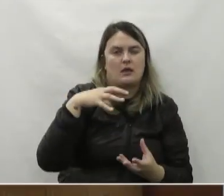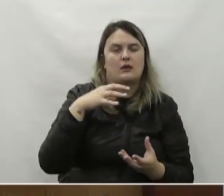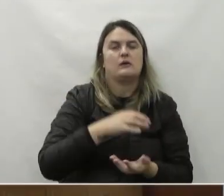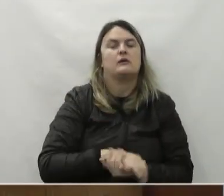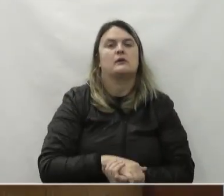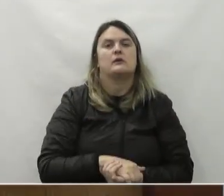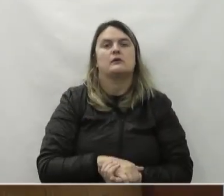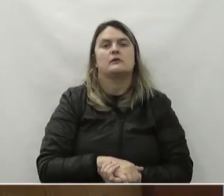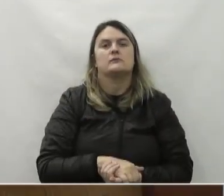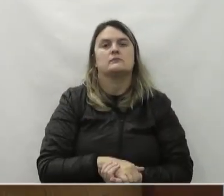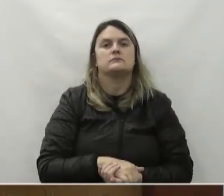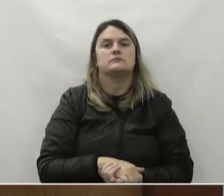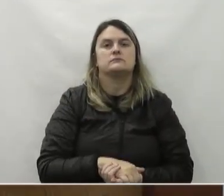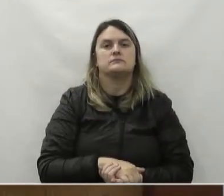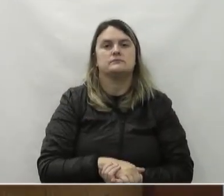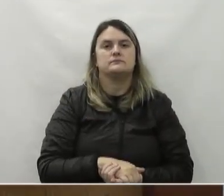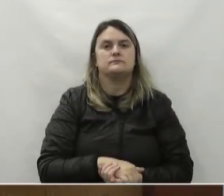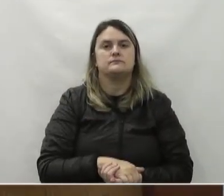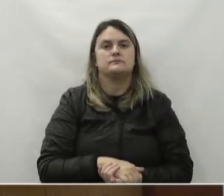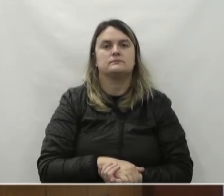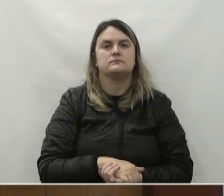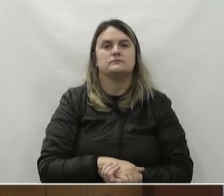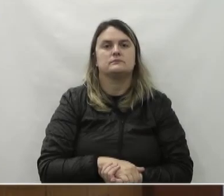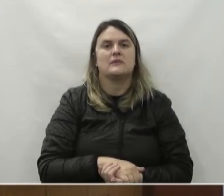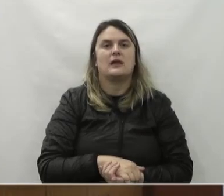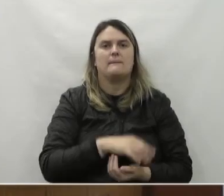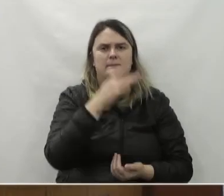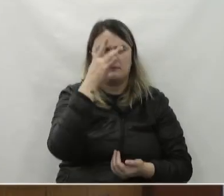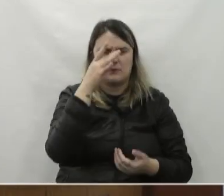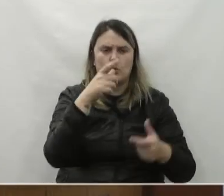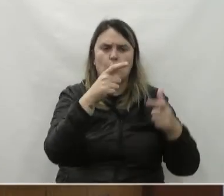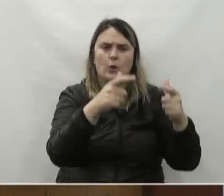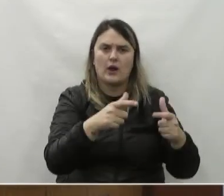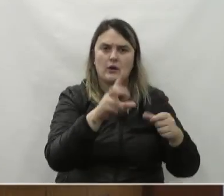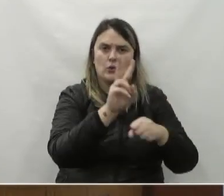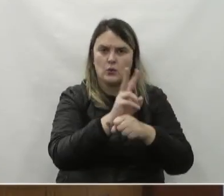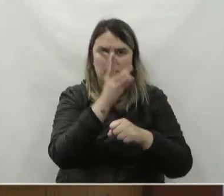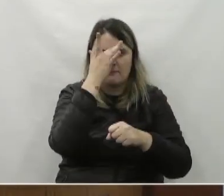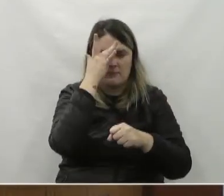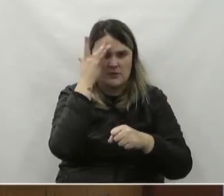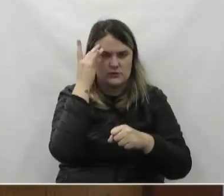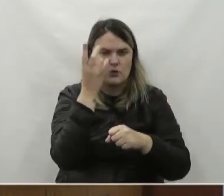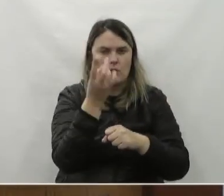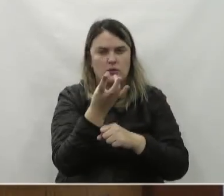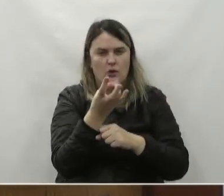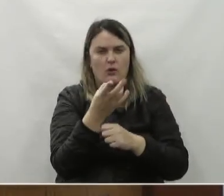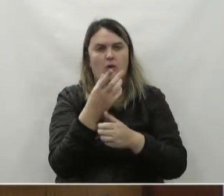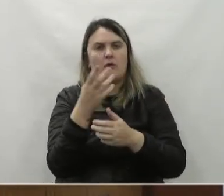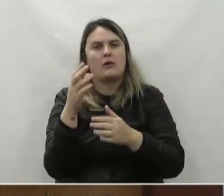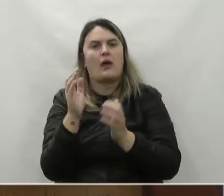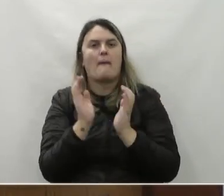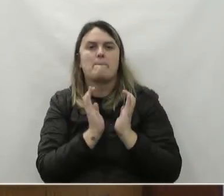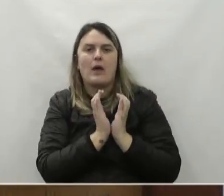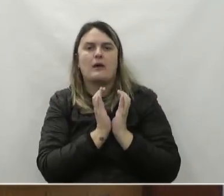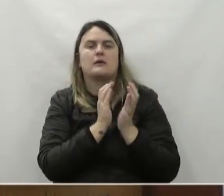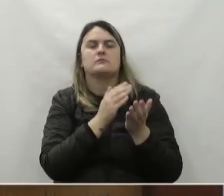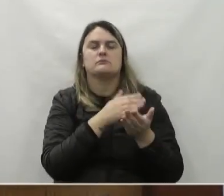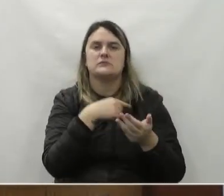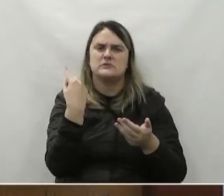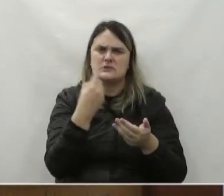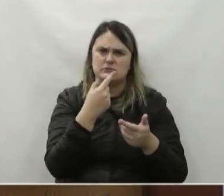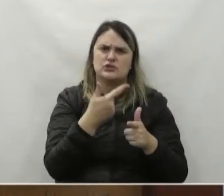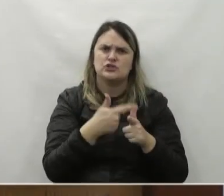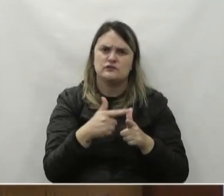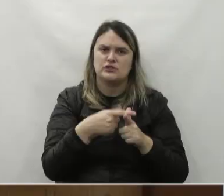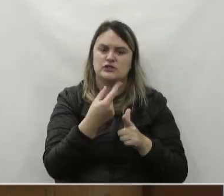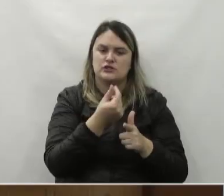questão de drogas, internamentos, questão da nossa PAI. Então, sempre foi prestigiada. E